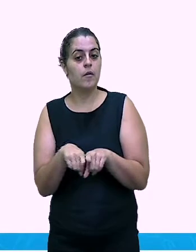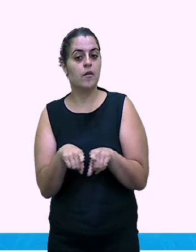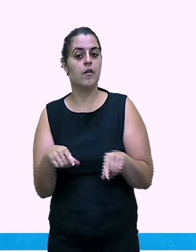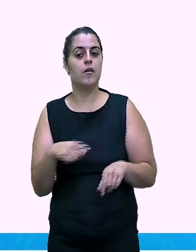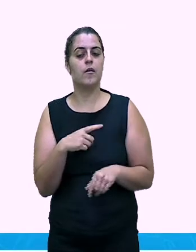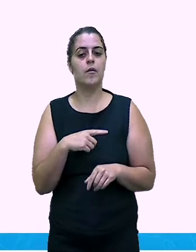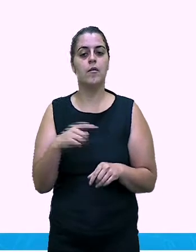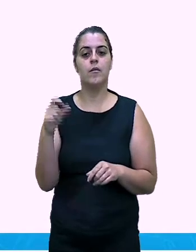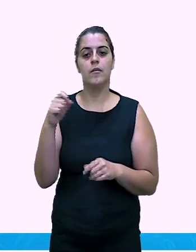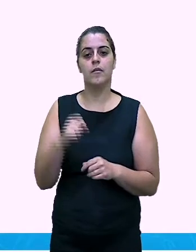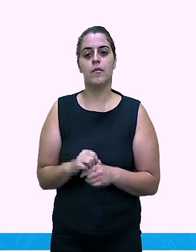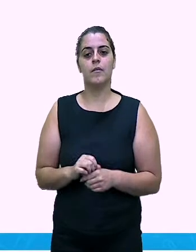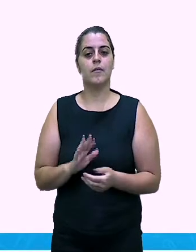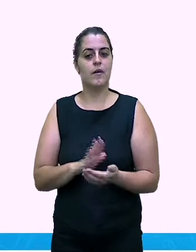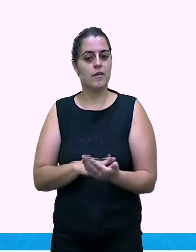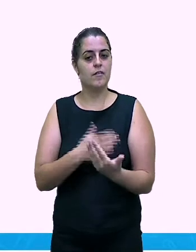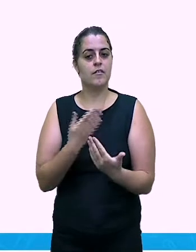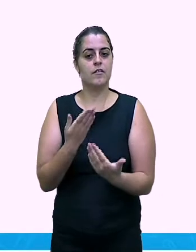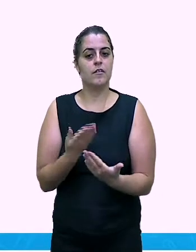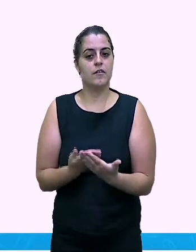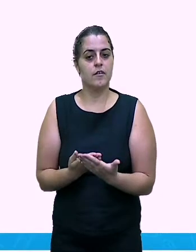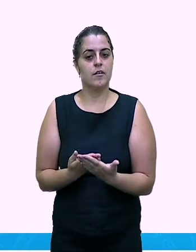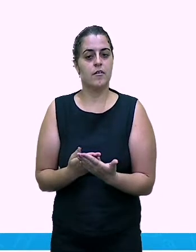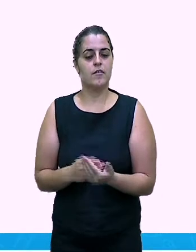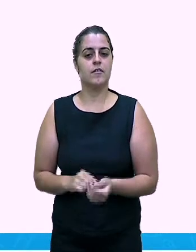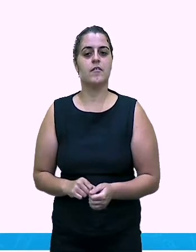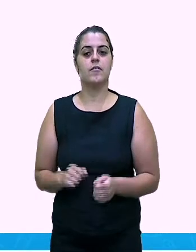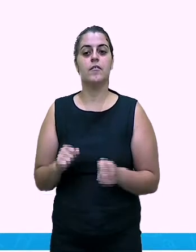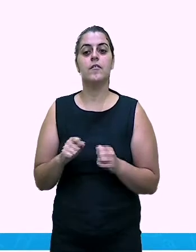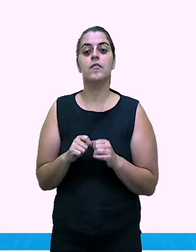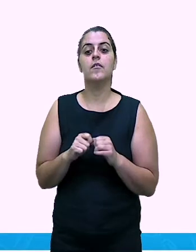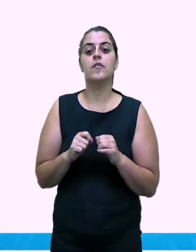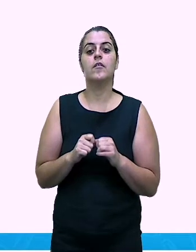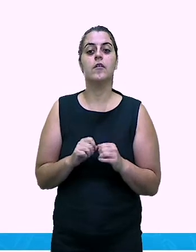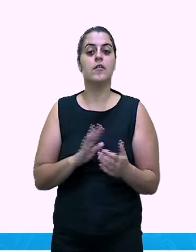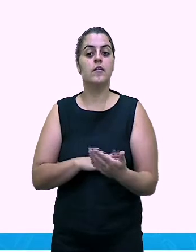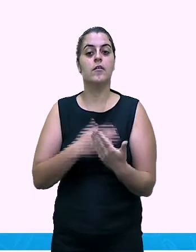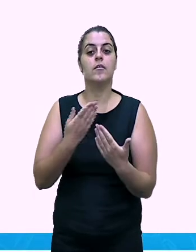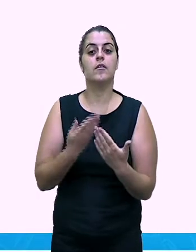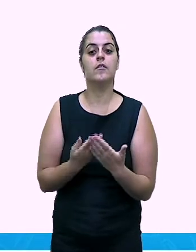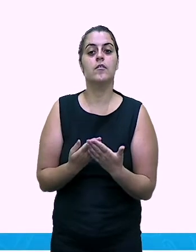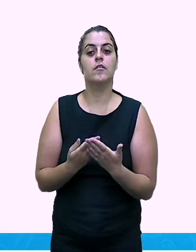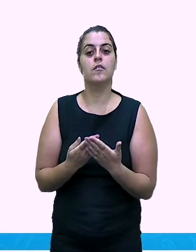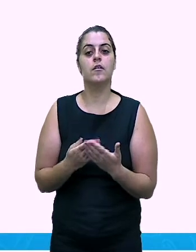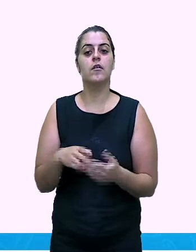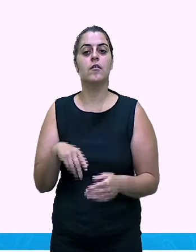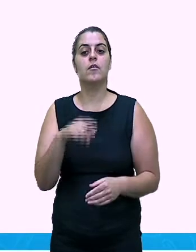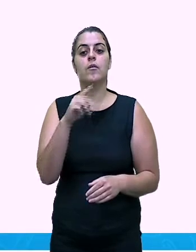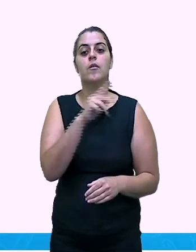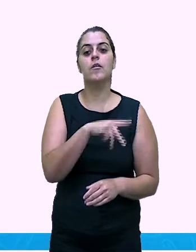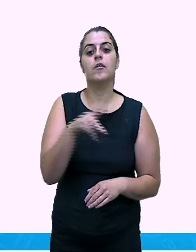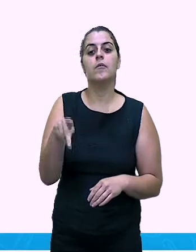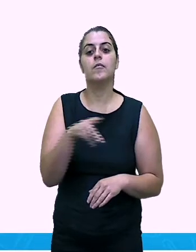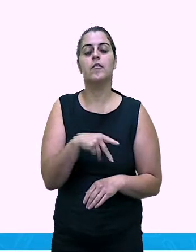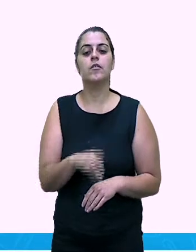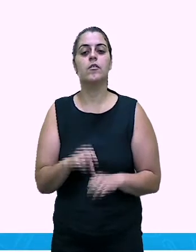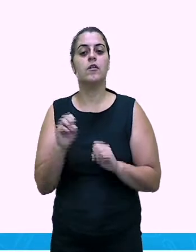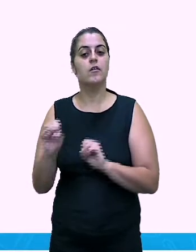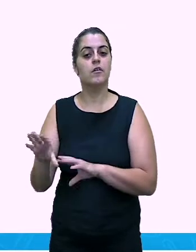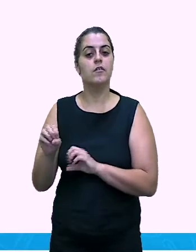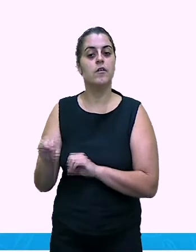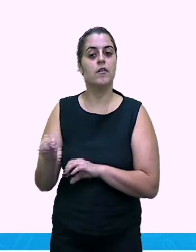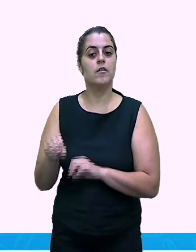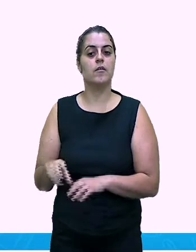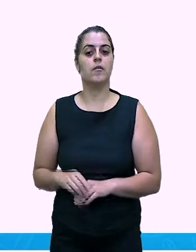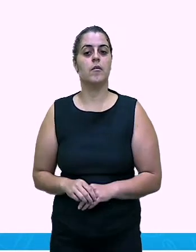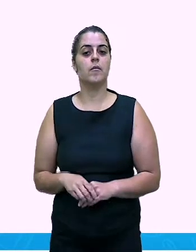sua tela uma intérprete que está fazendo o quê? Interpretando o que eu falo para que